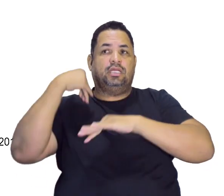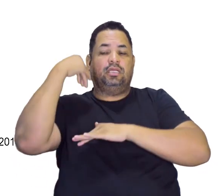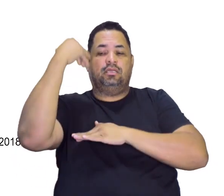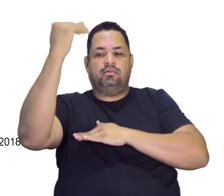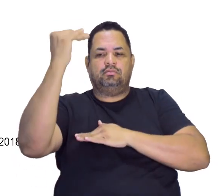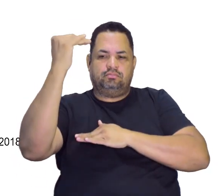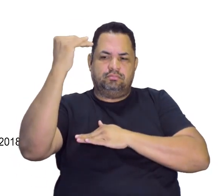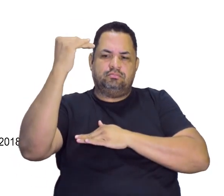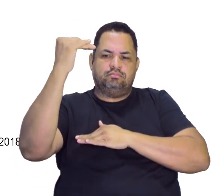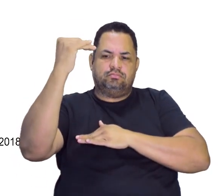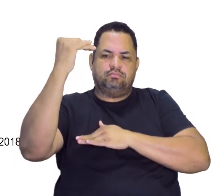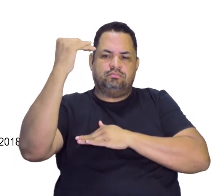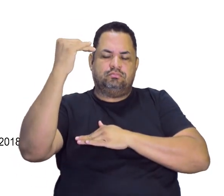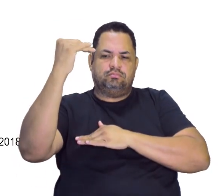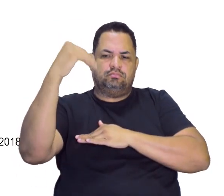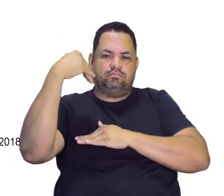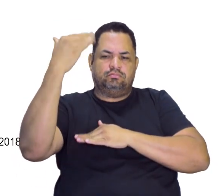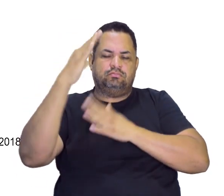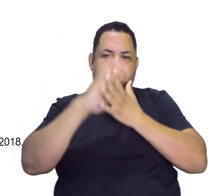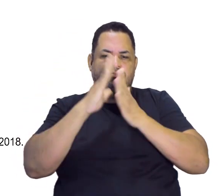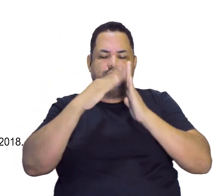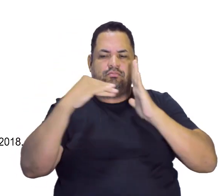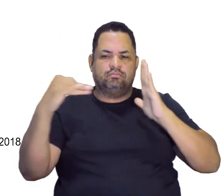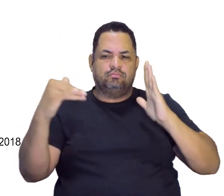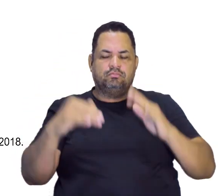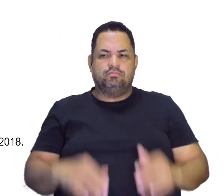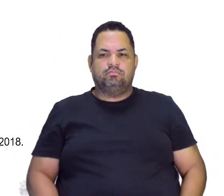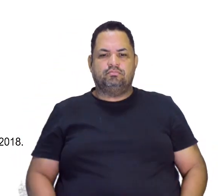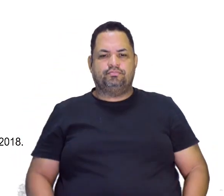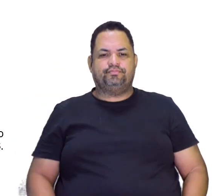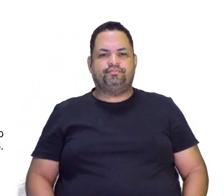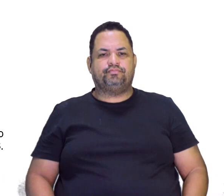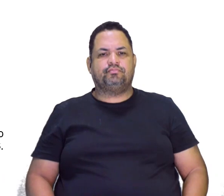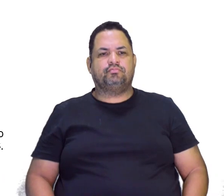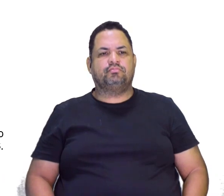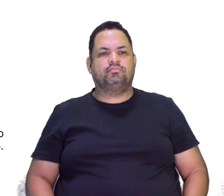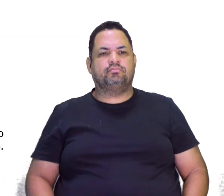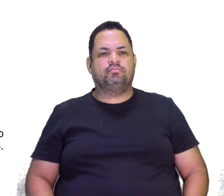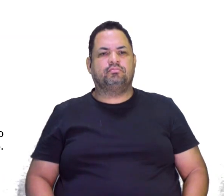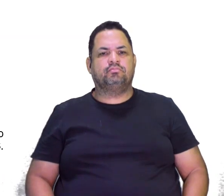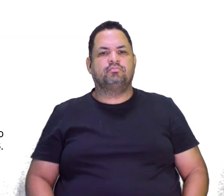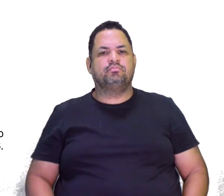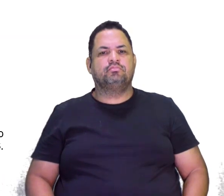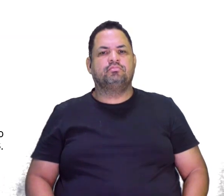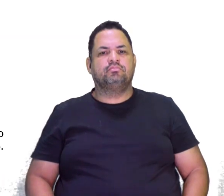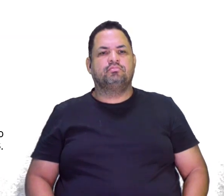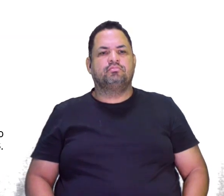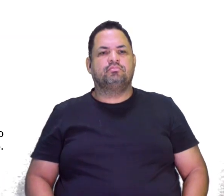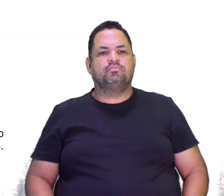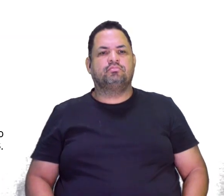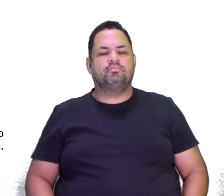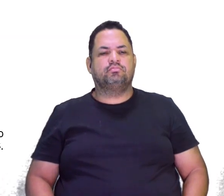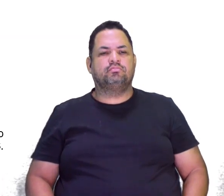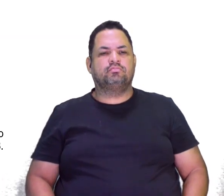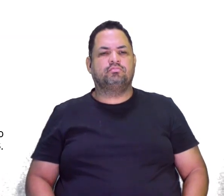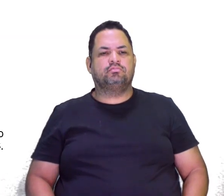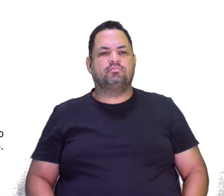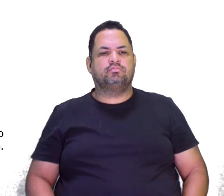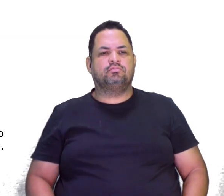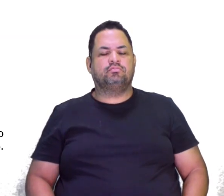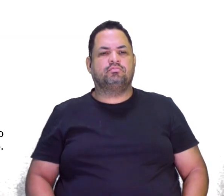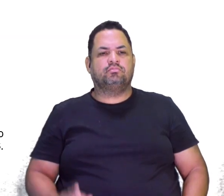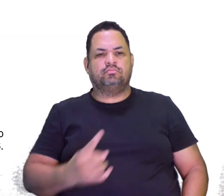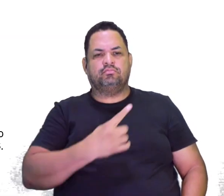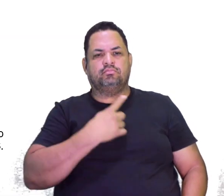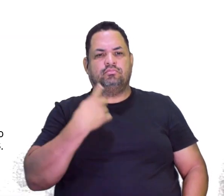para esse essa estética essa aparência então Eh Nós